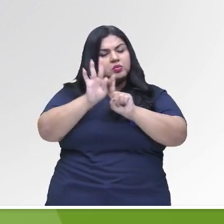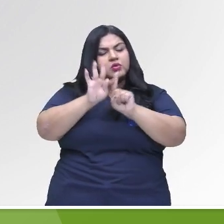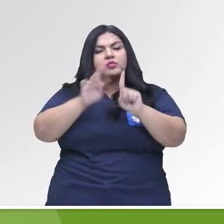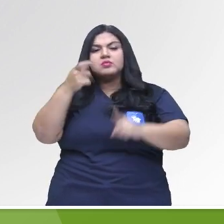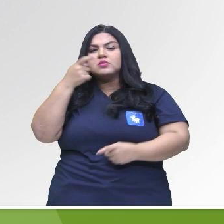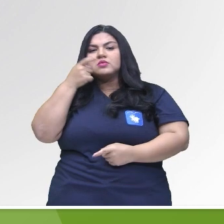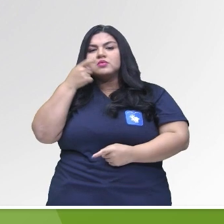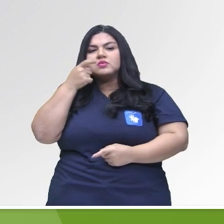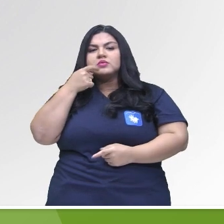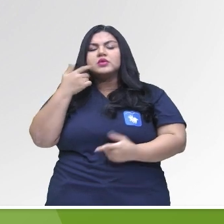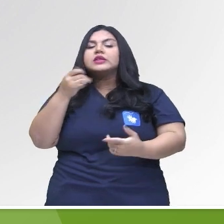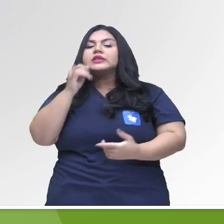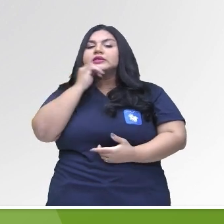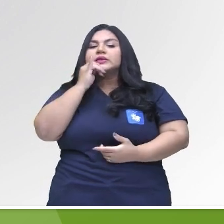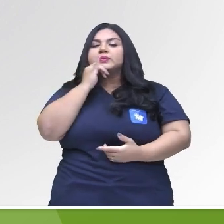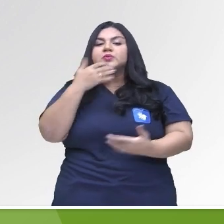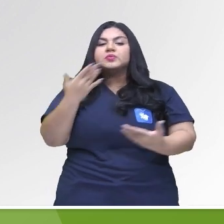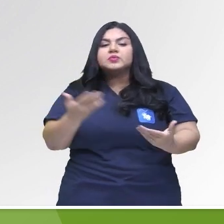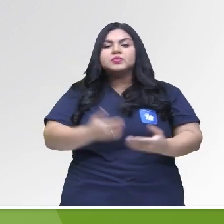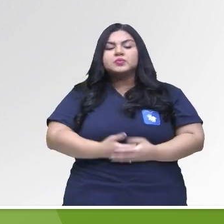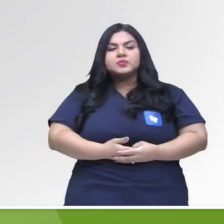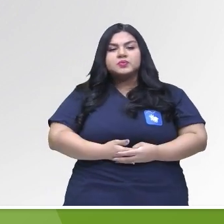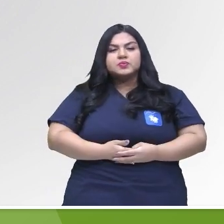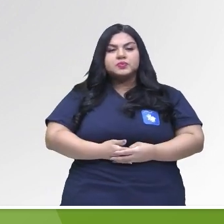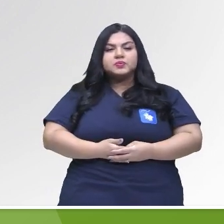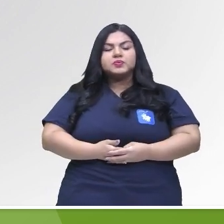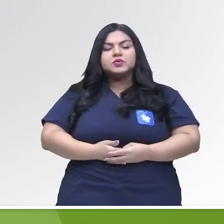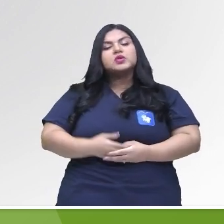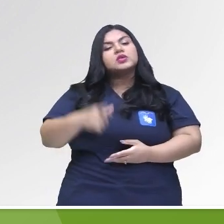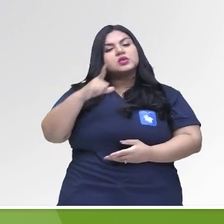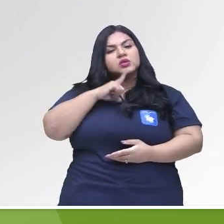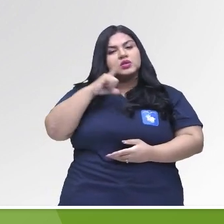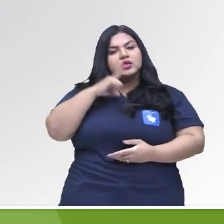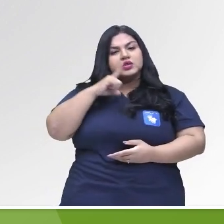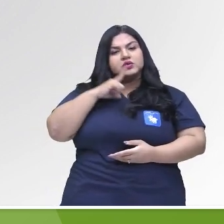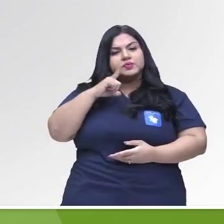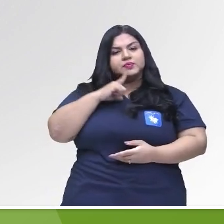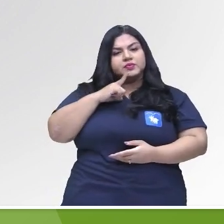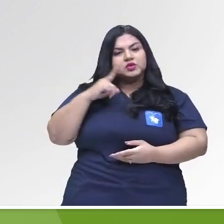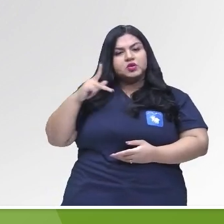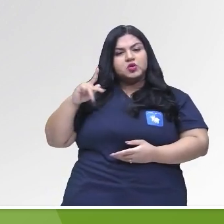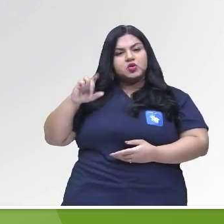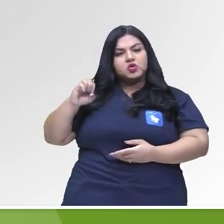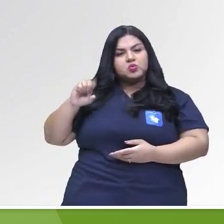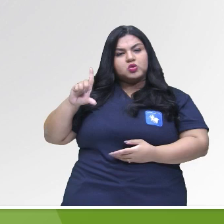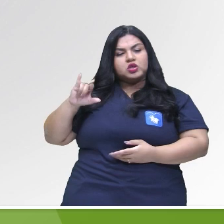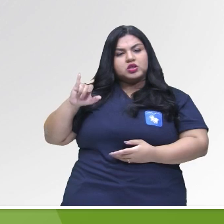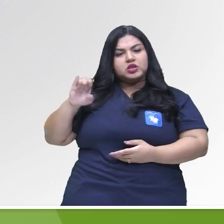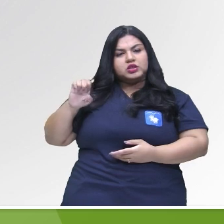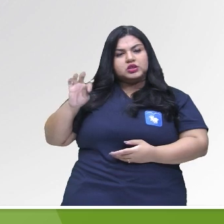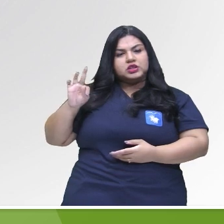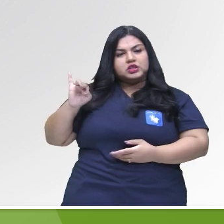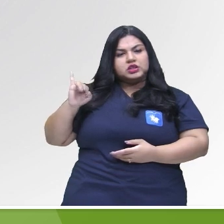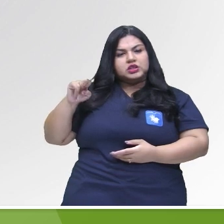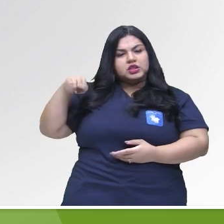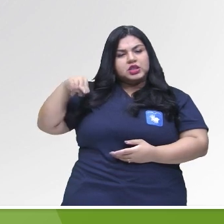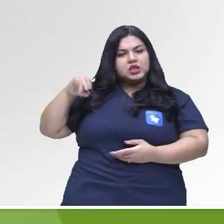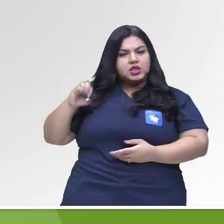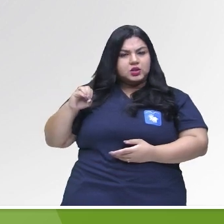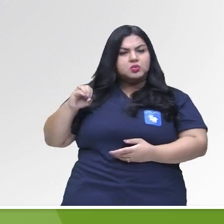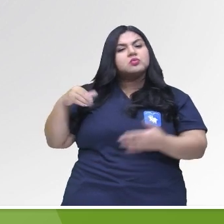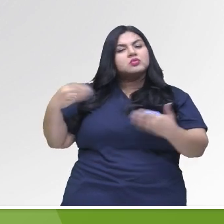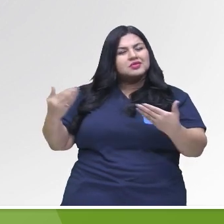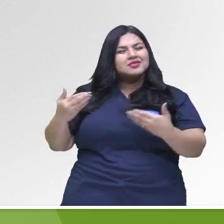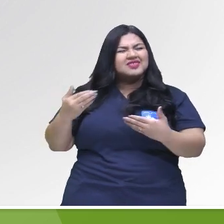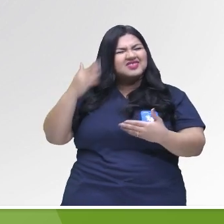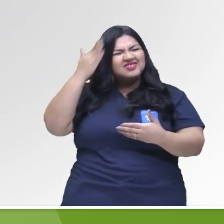termoplástico. Exemplo de termoplásticos aí, né? Nós temos o polietileno, representado aqui,